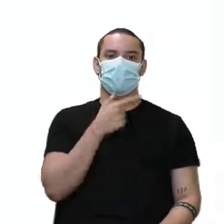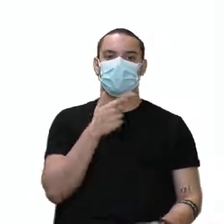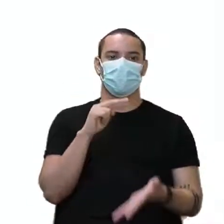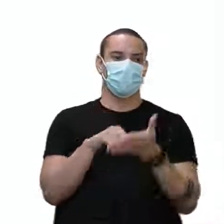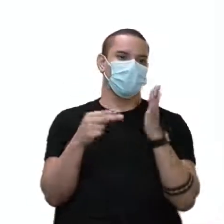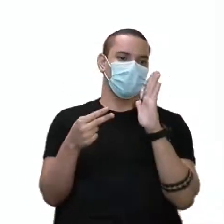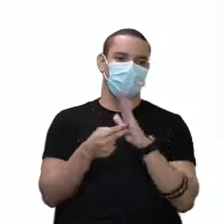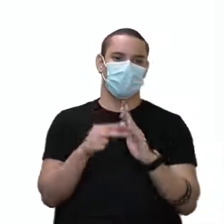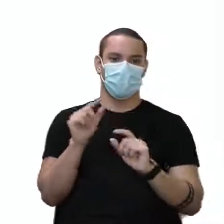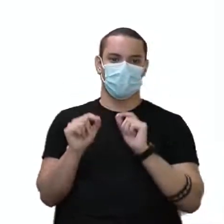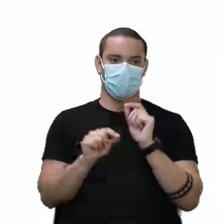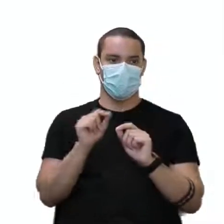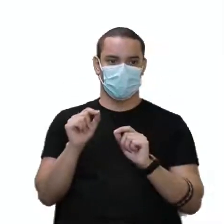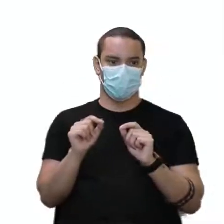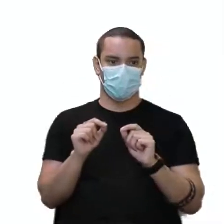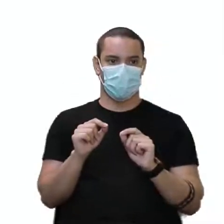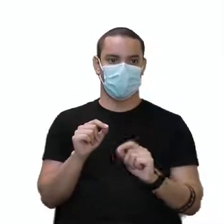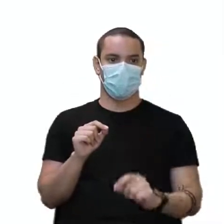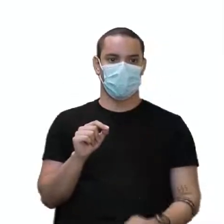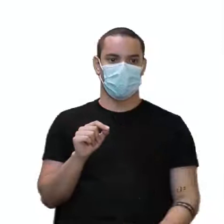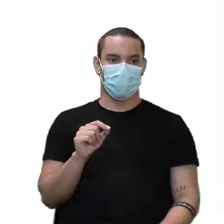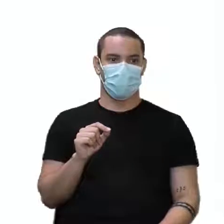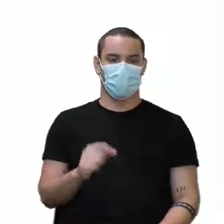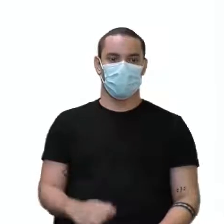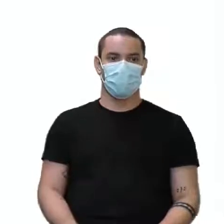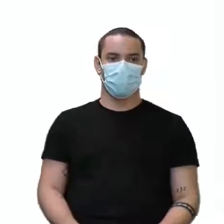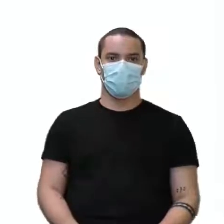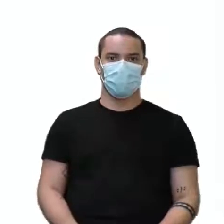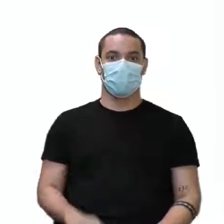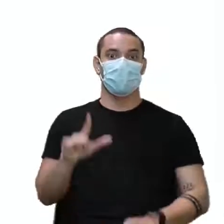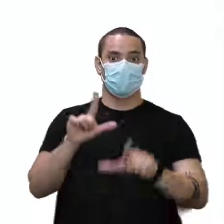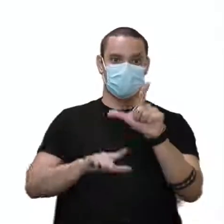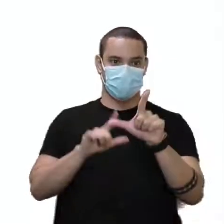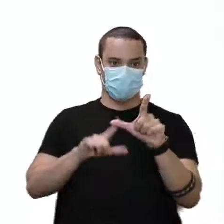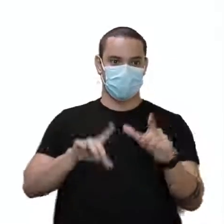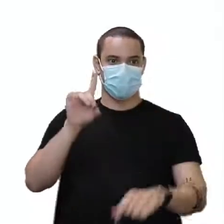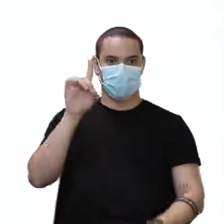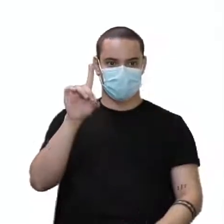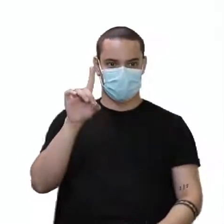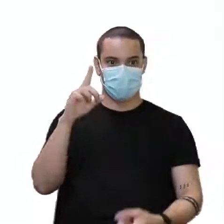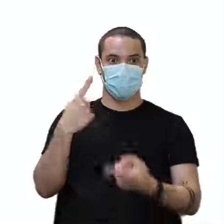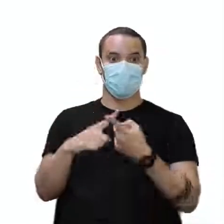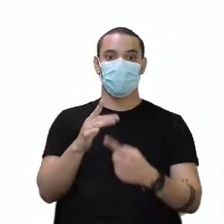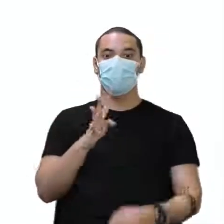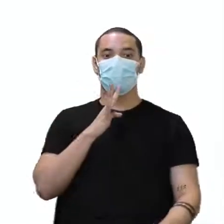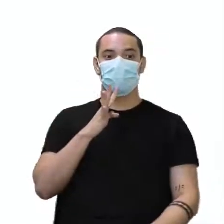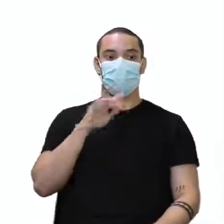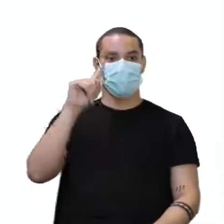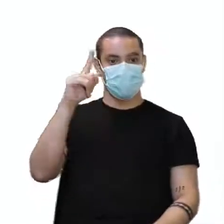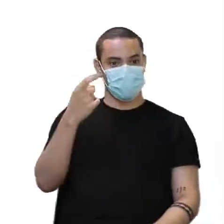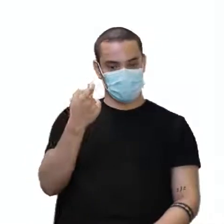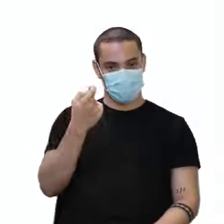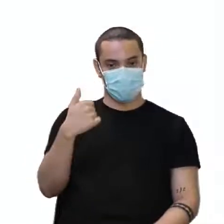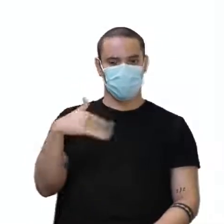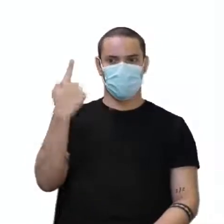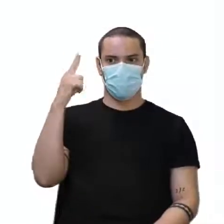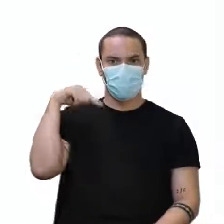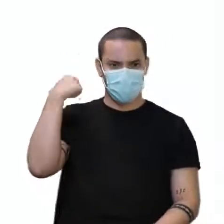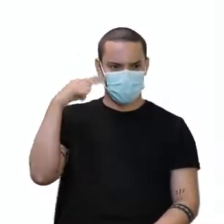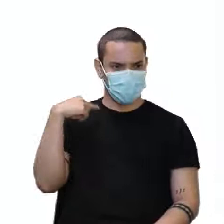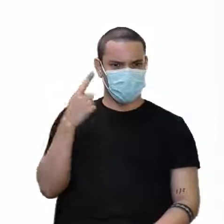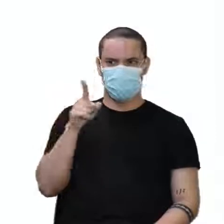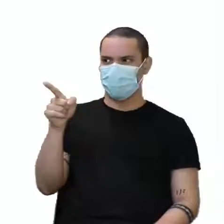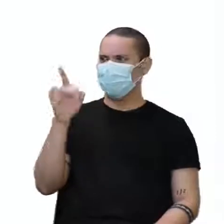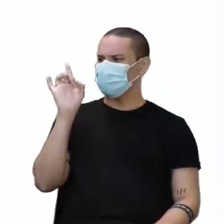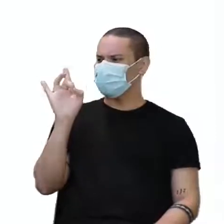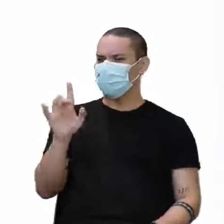justamente a alternativa de número D. Porque olha só, a Garfield conhece as ex-namoradas de John e ele considera mais de uma como maluca, ou seja, para ele